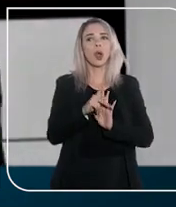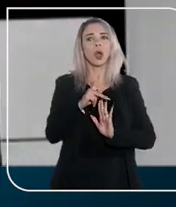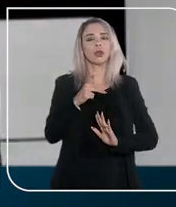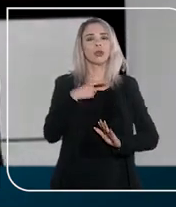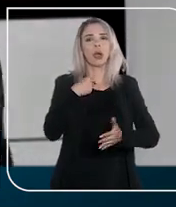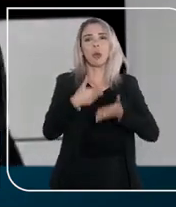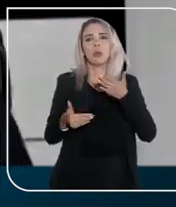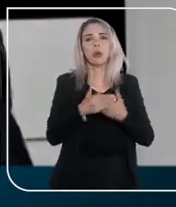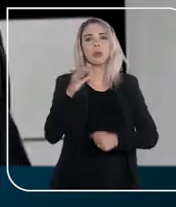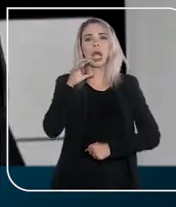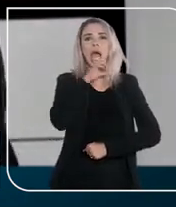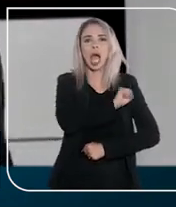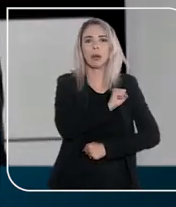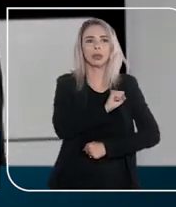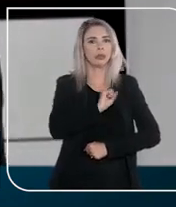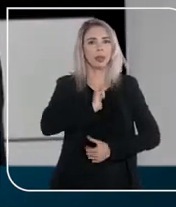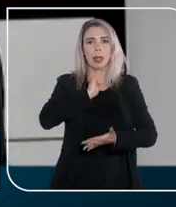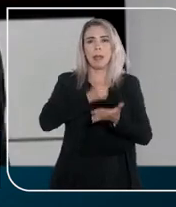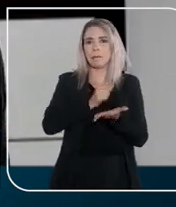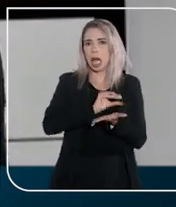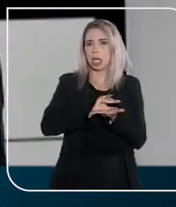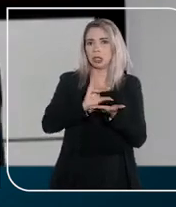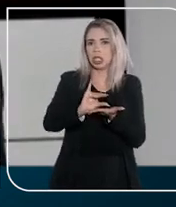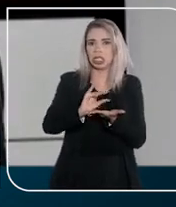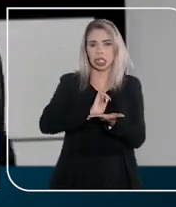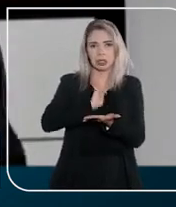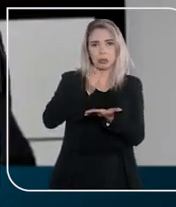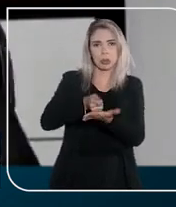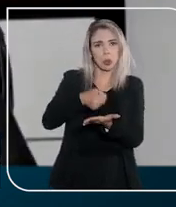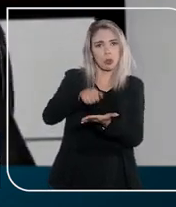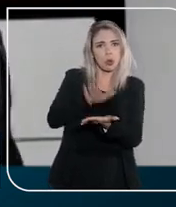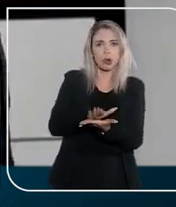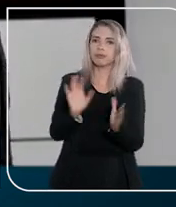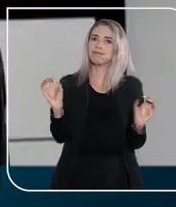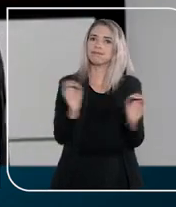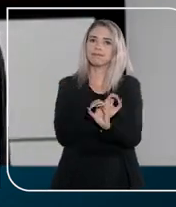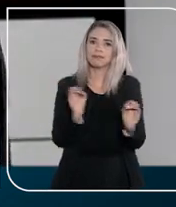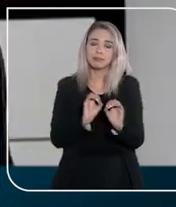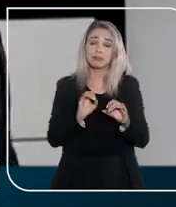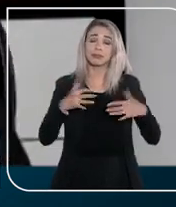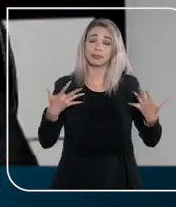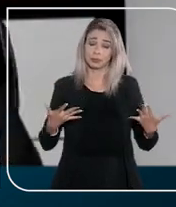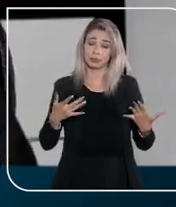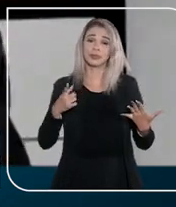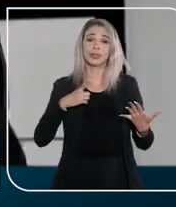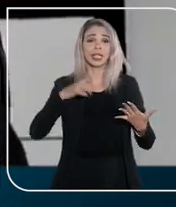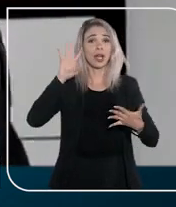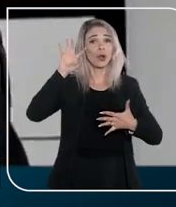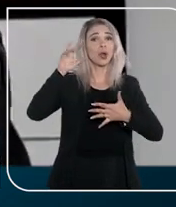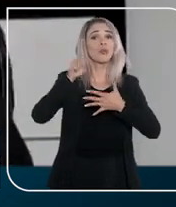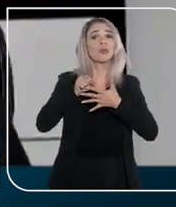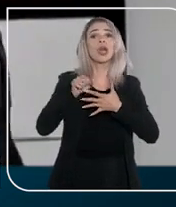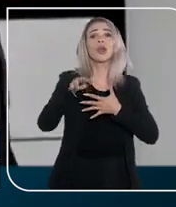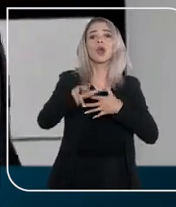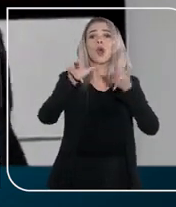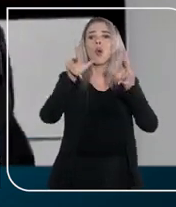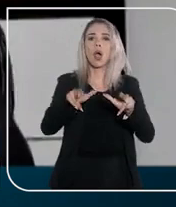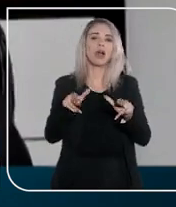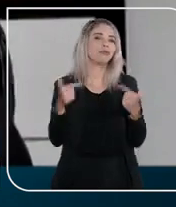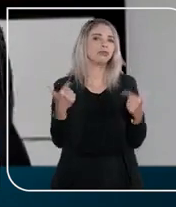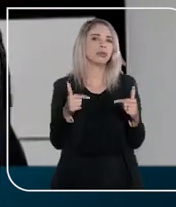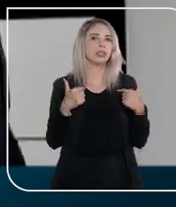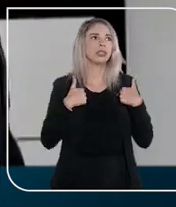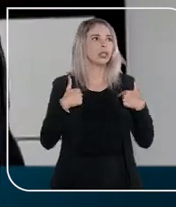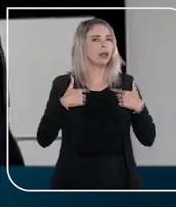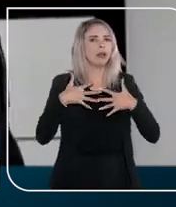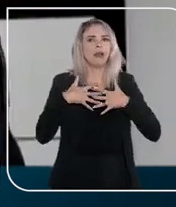que ele seria indenizado. Não, essa parte nós revogamos porque o Supremo, em regime de repercussão geral, disse que não cabe indenização. Então, eu fiquei com